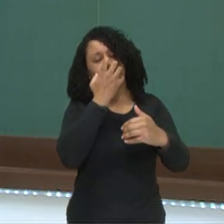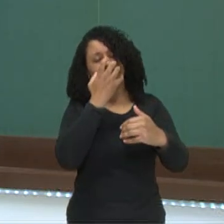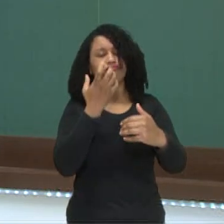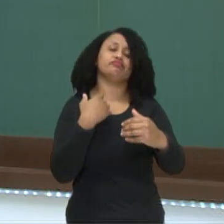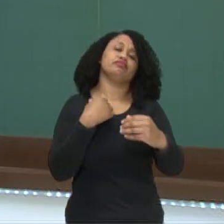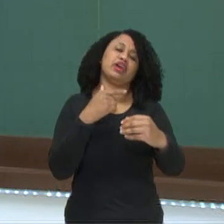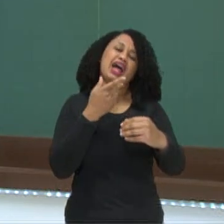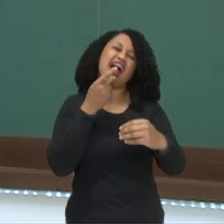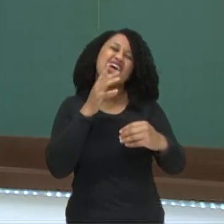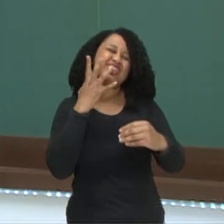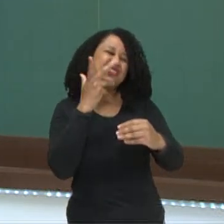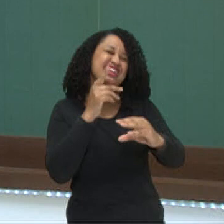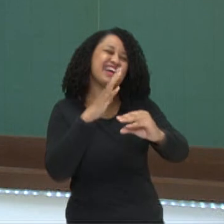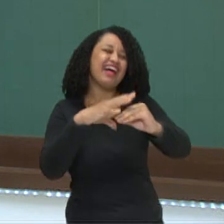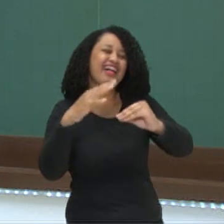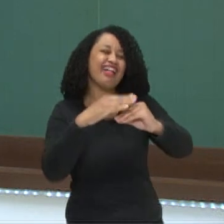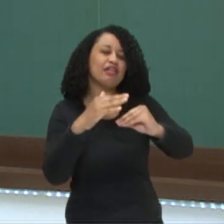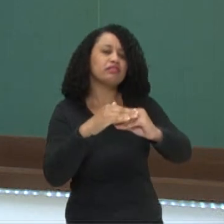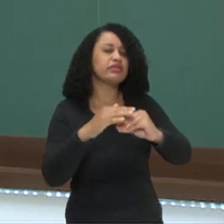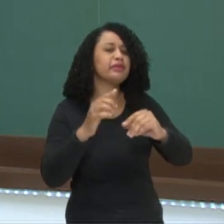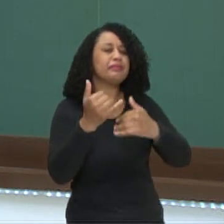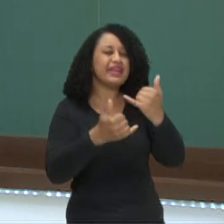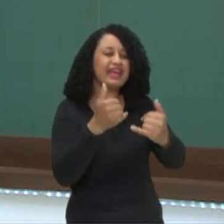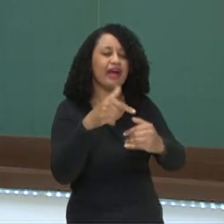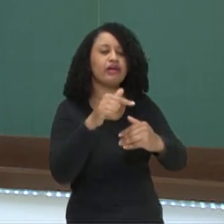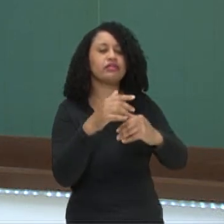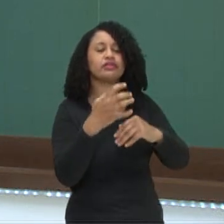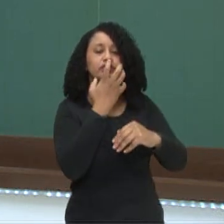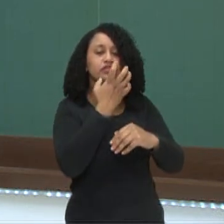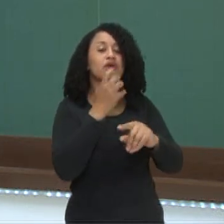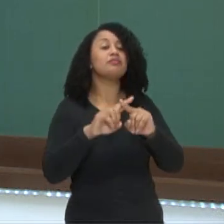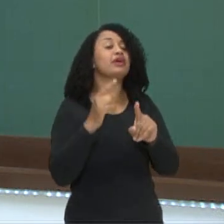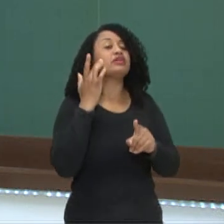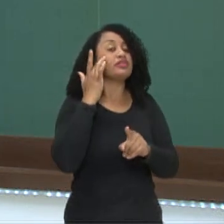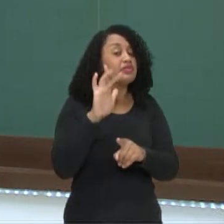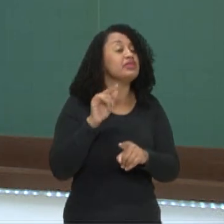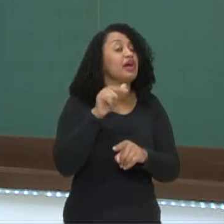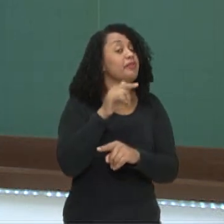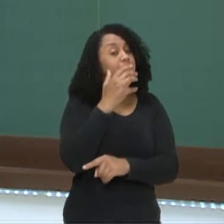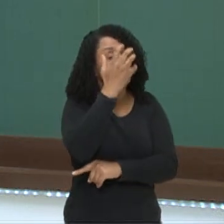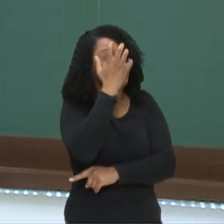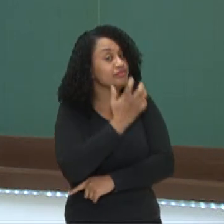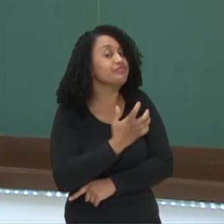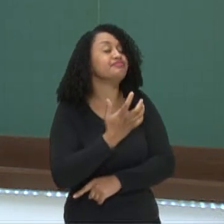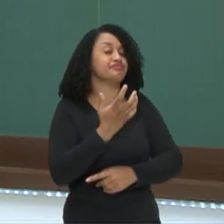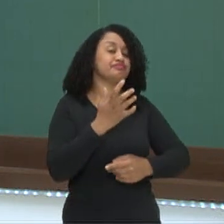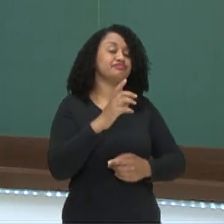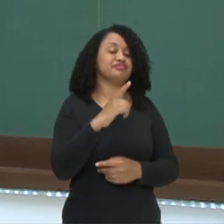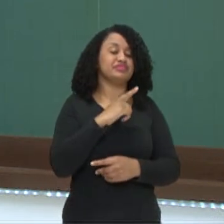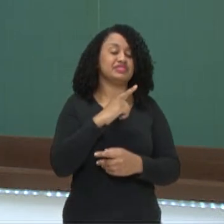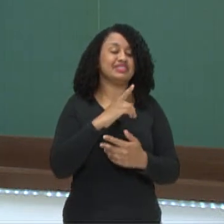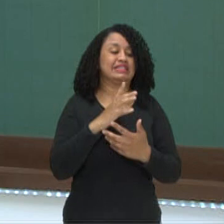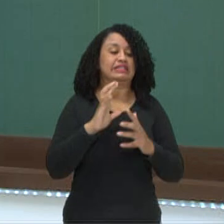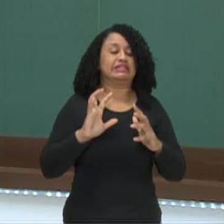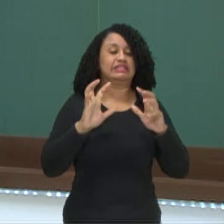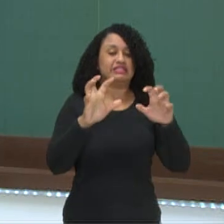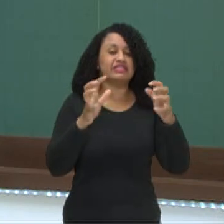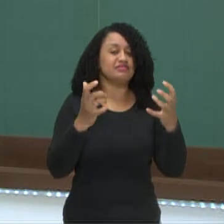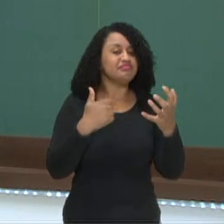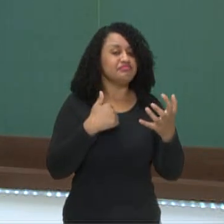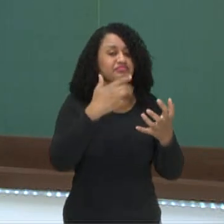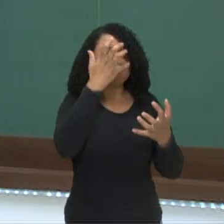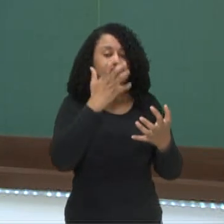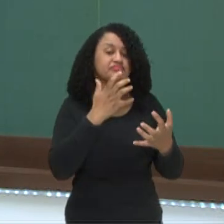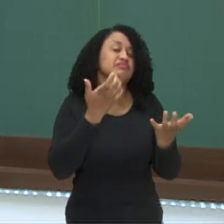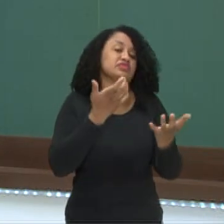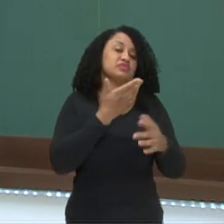cachorro bonito e vão até tentar brincar, fazendo um carinho, e não sabem que ele tem ali uma ferocidade, que ele é bravo, que ele